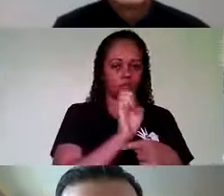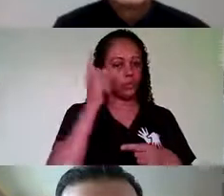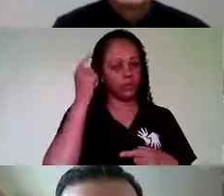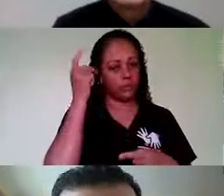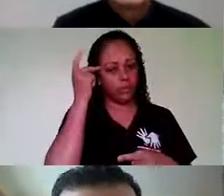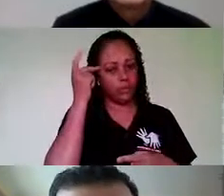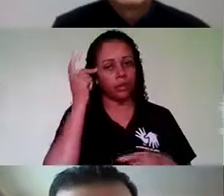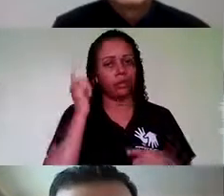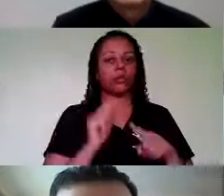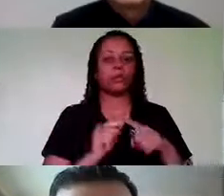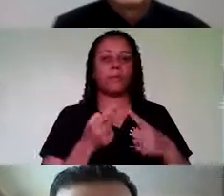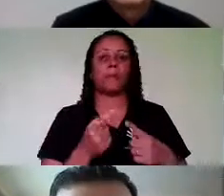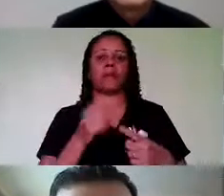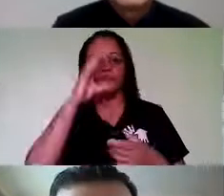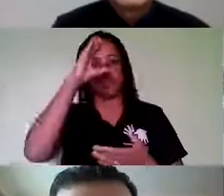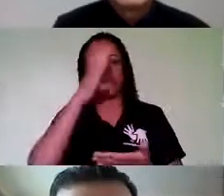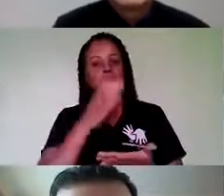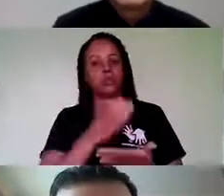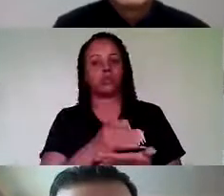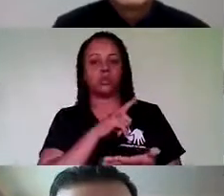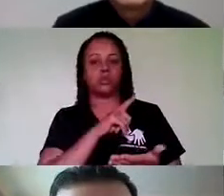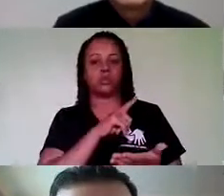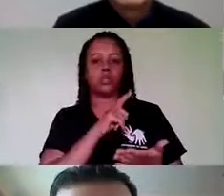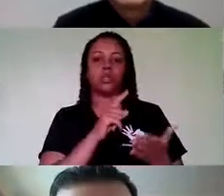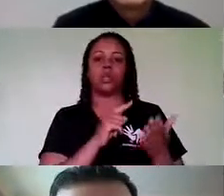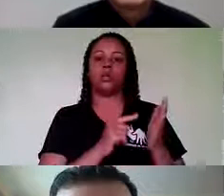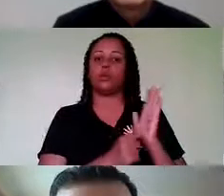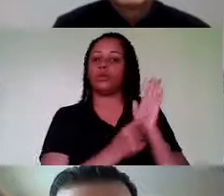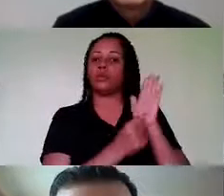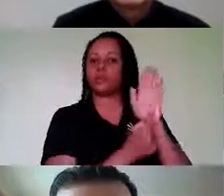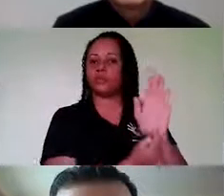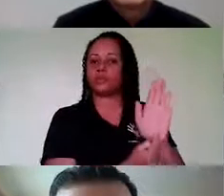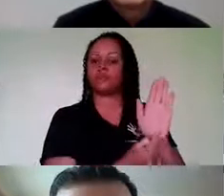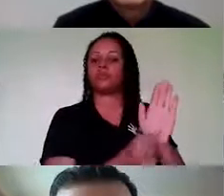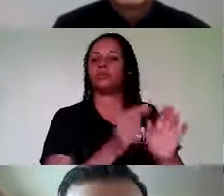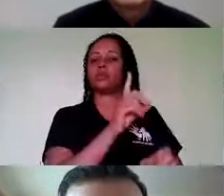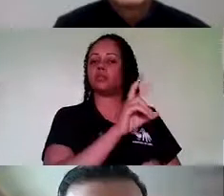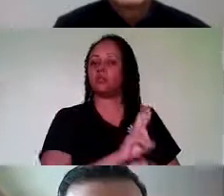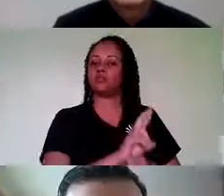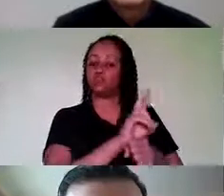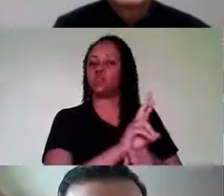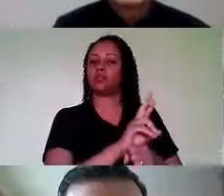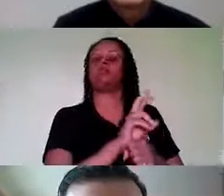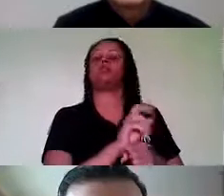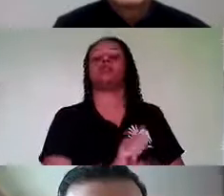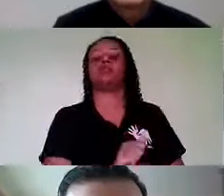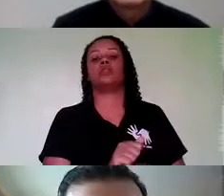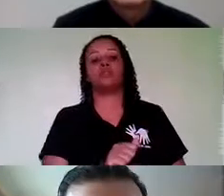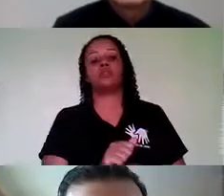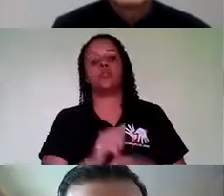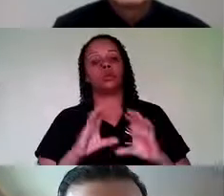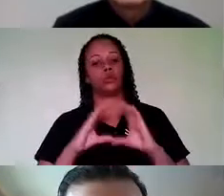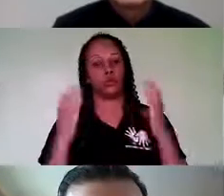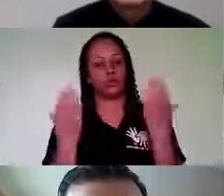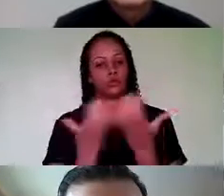nesse evento, e aí encaminharíamos ele para que ele possa nos representar nesse evento do dia 24. Parabéns